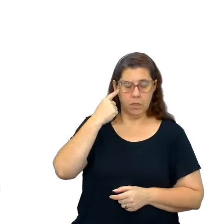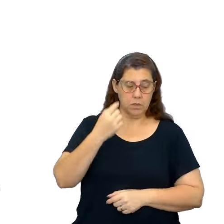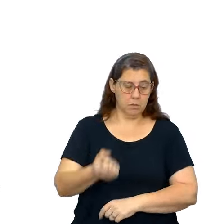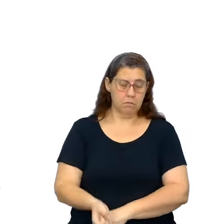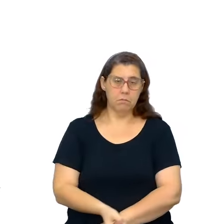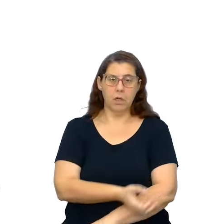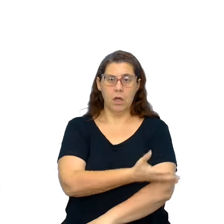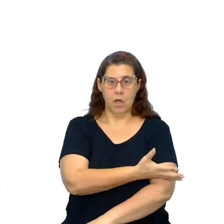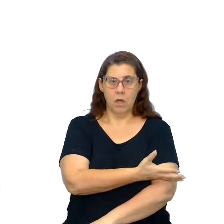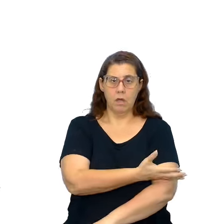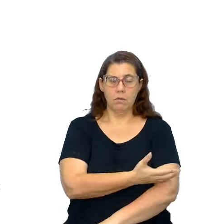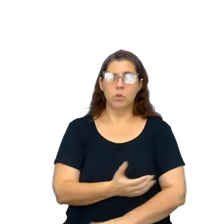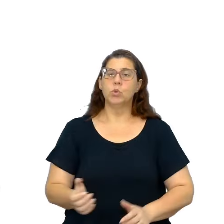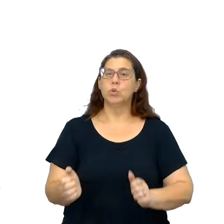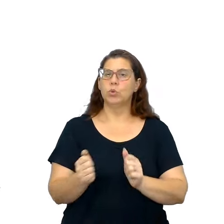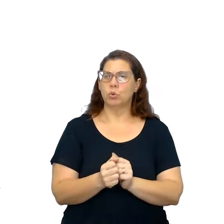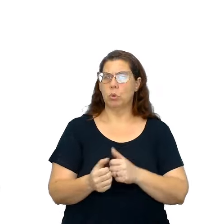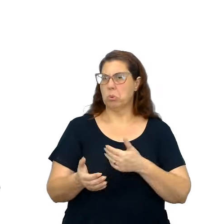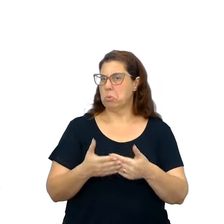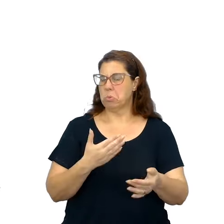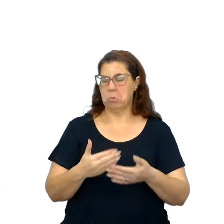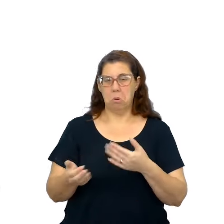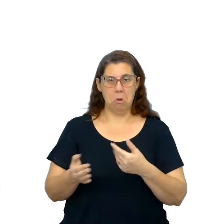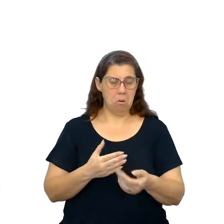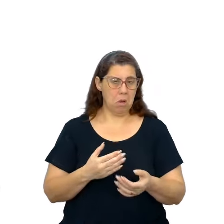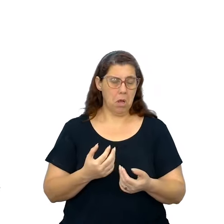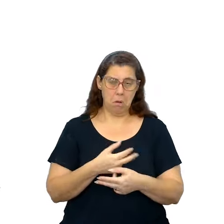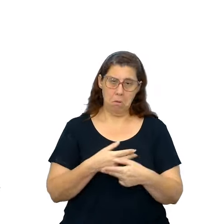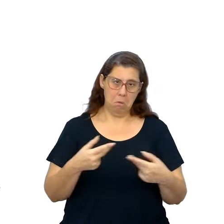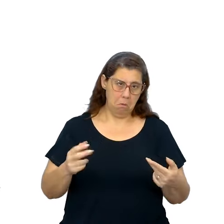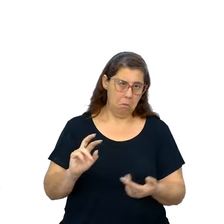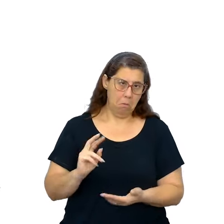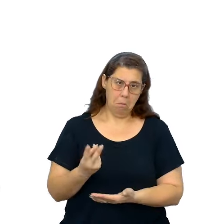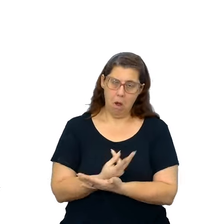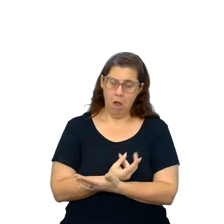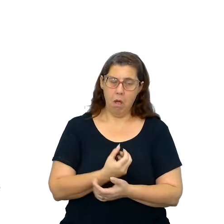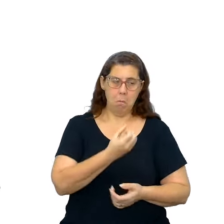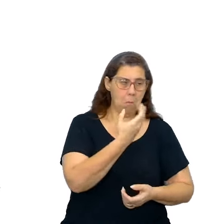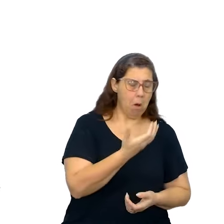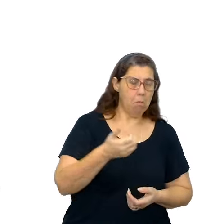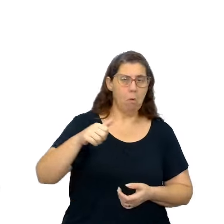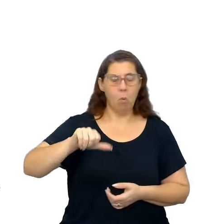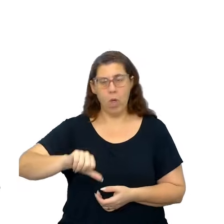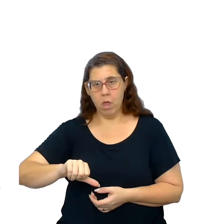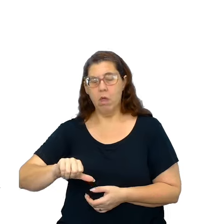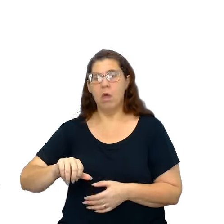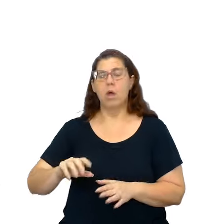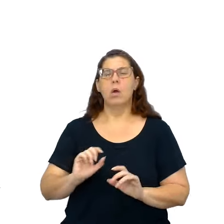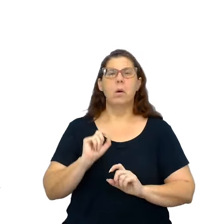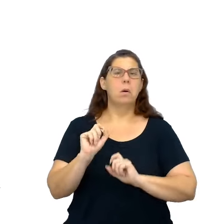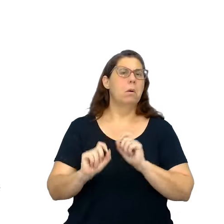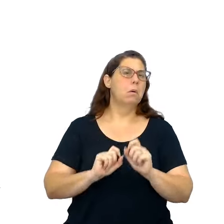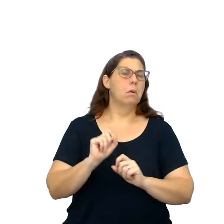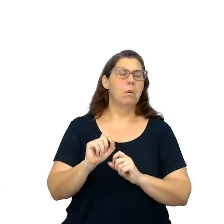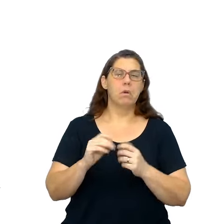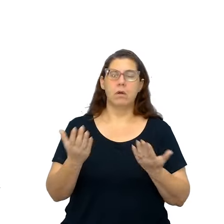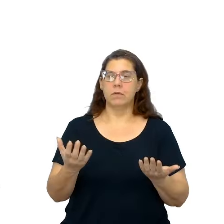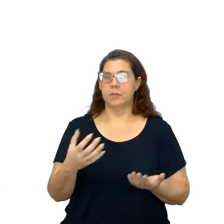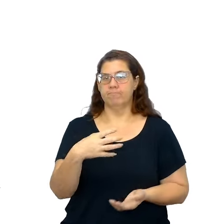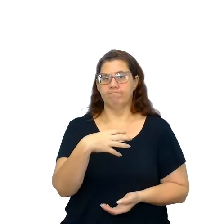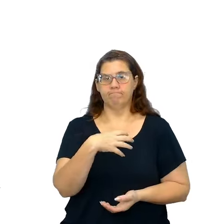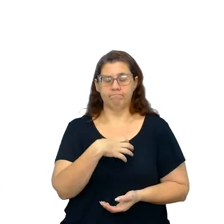emoções, elas nos acompanham em qualquer situação, né, sejam positivo ou negativo, o que vai acarretar